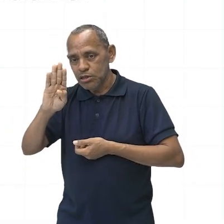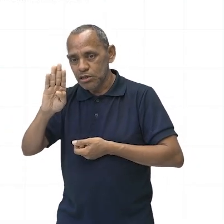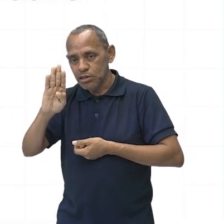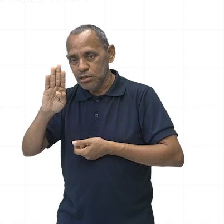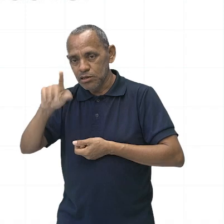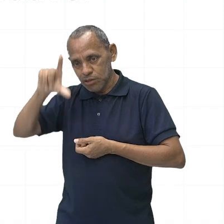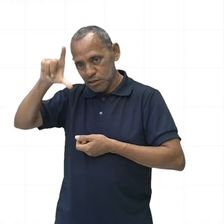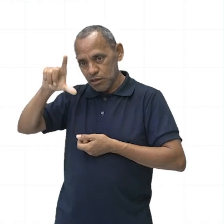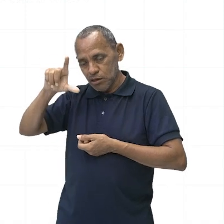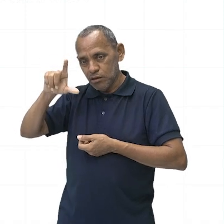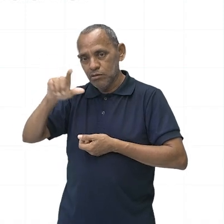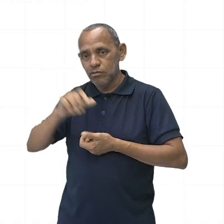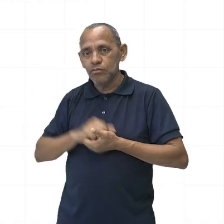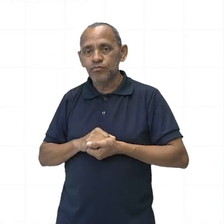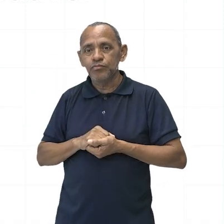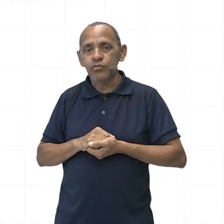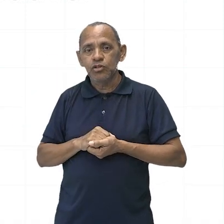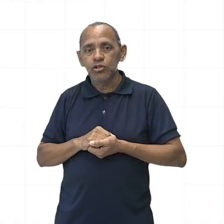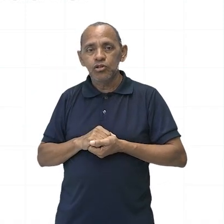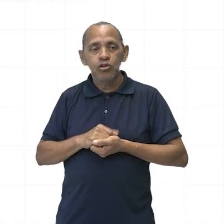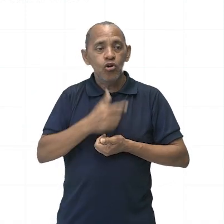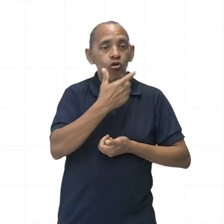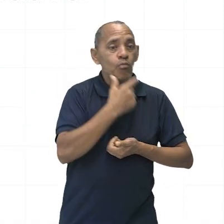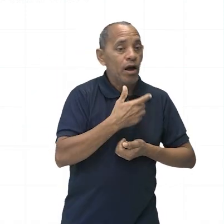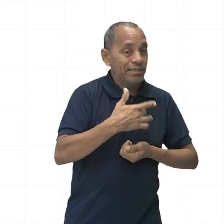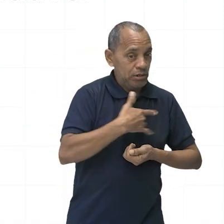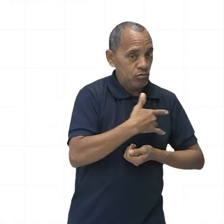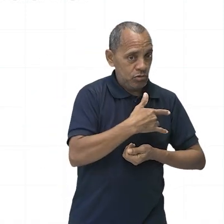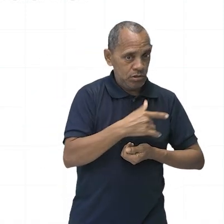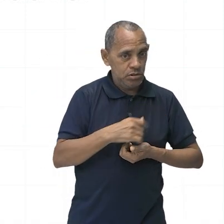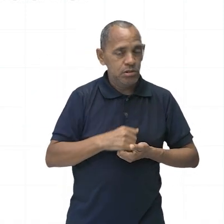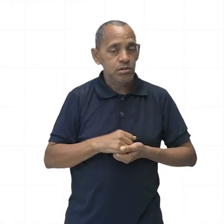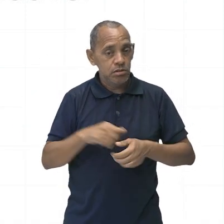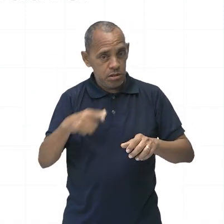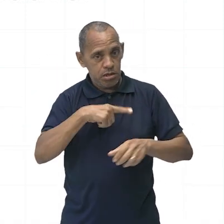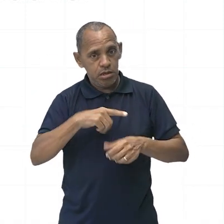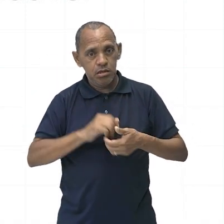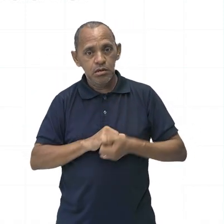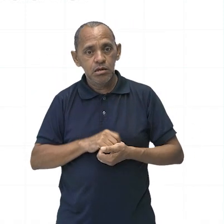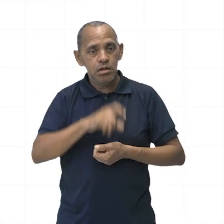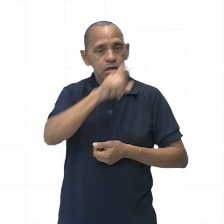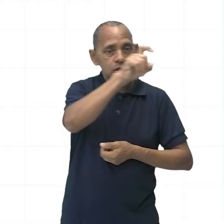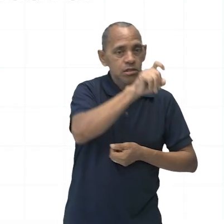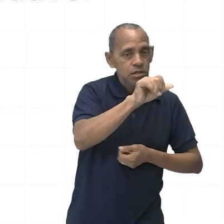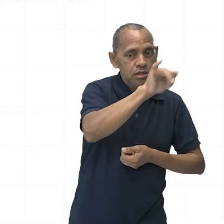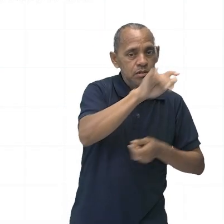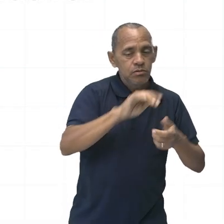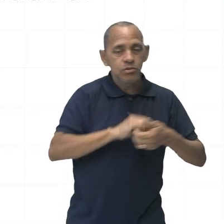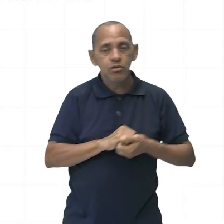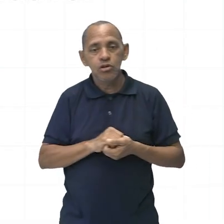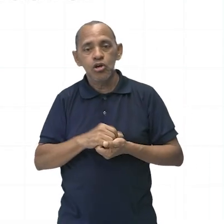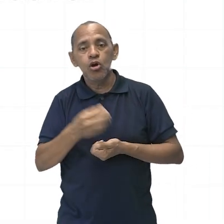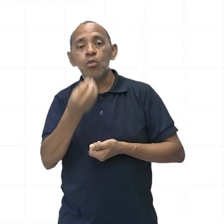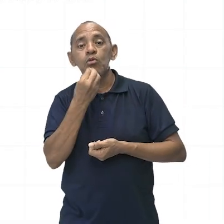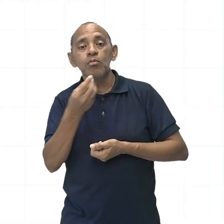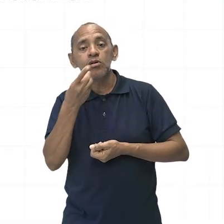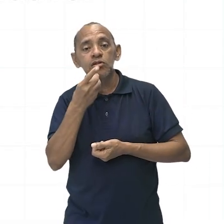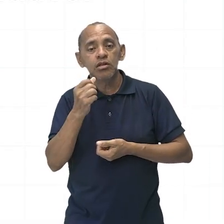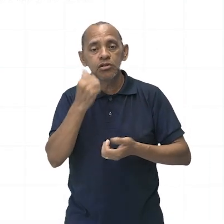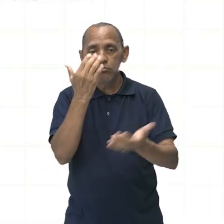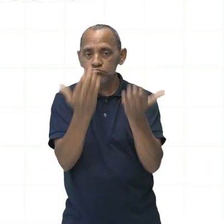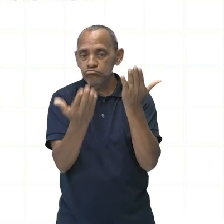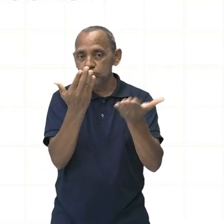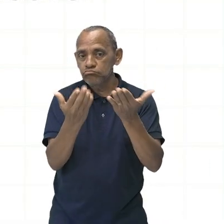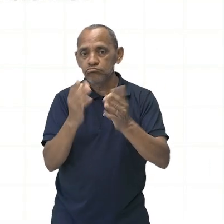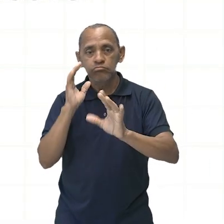pai for saudável, ou seja, apresentar aqui o XY, a probabilidade será a seguinte: ele